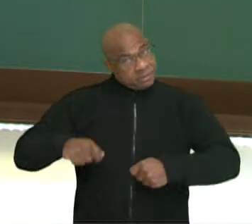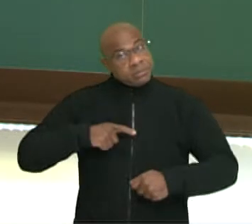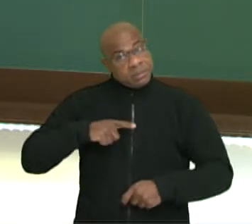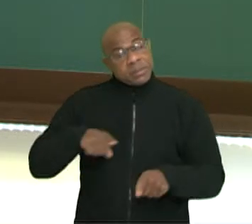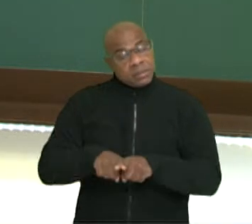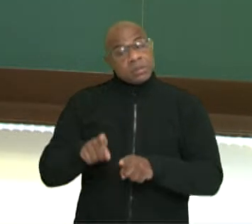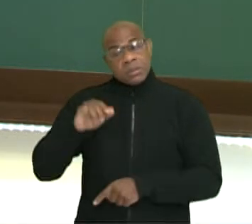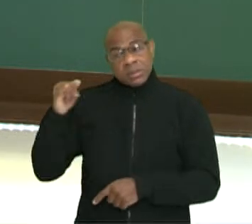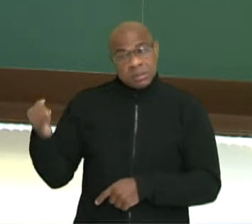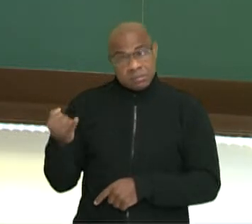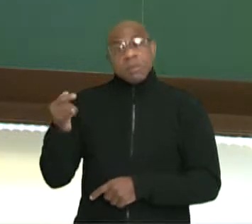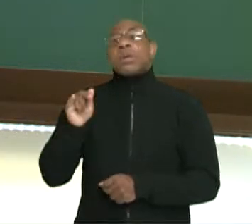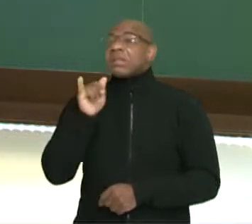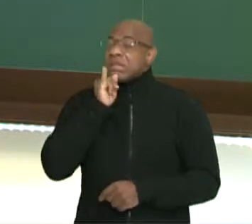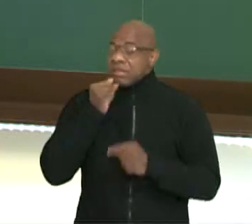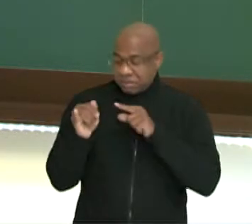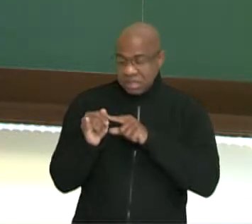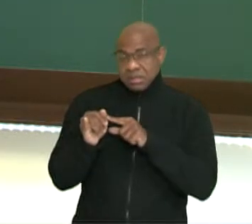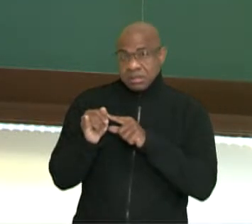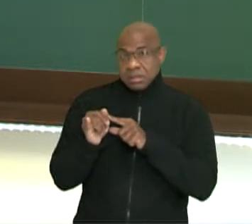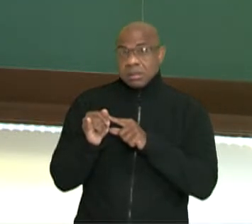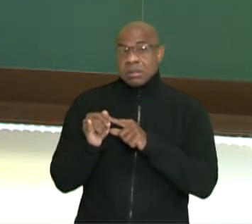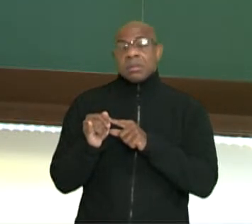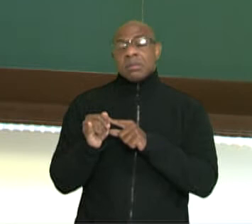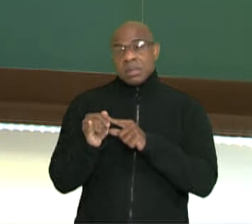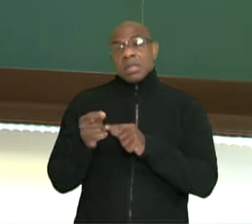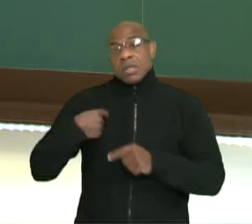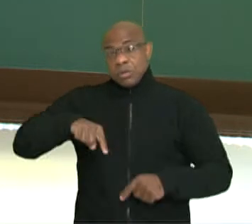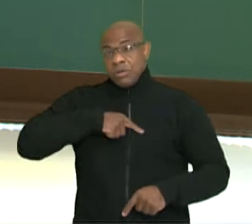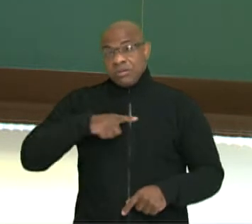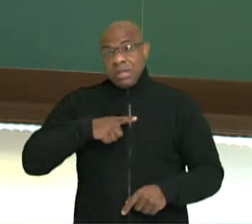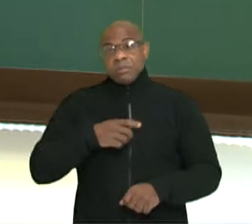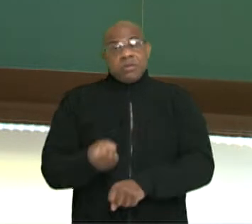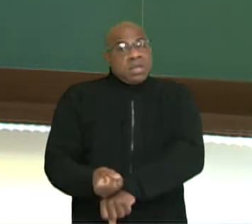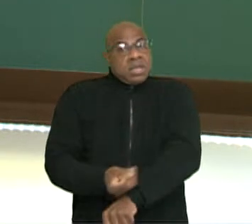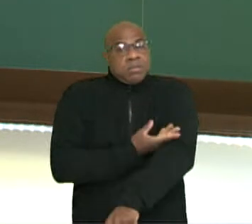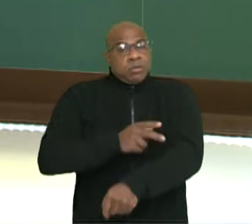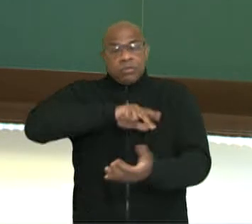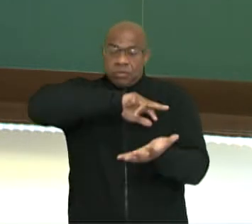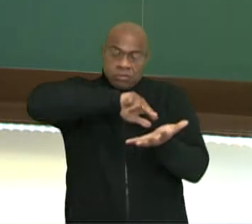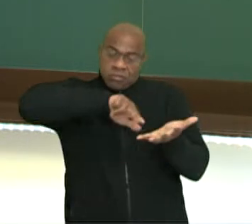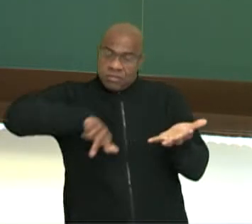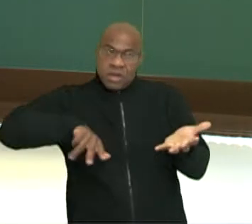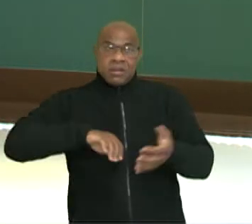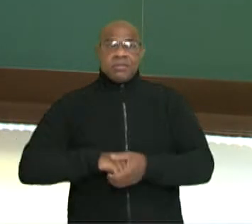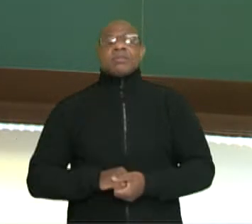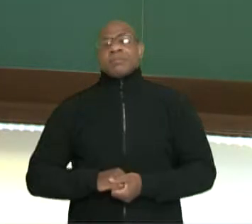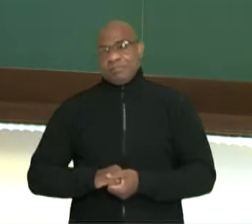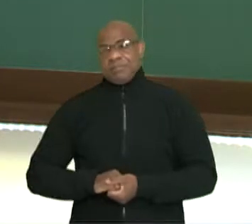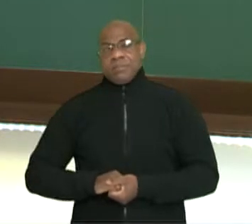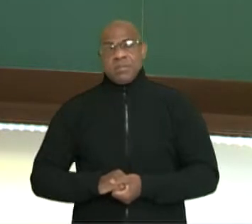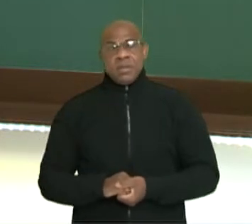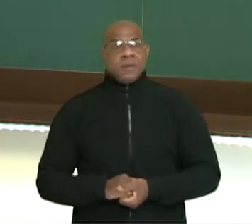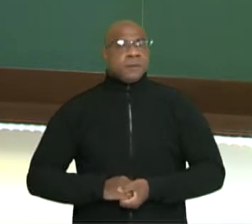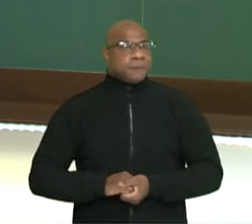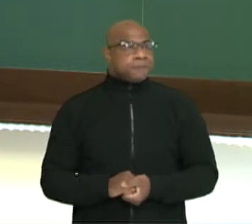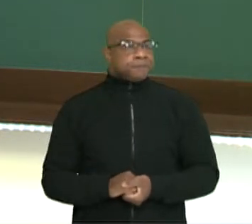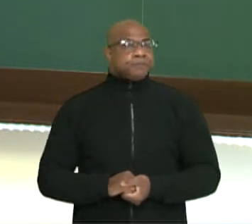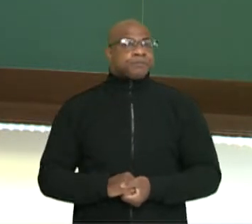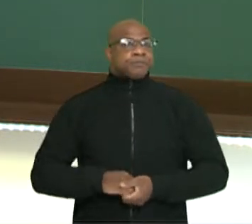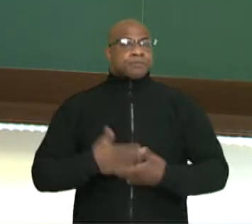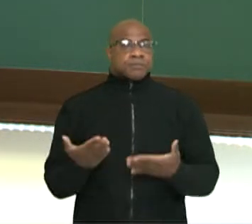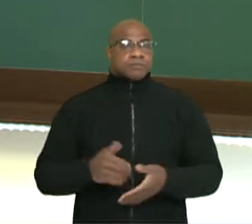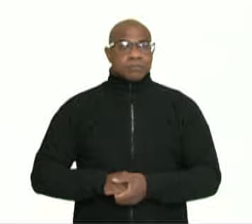quando é necessário. Nós somos um composto de emoções e não apenas uma, alegria, o tempo todo, certo?